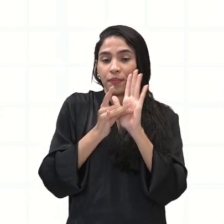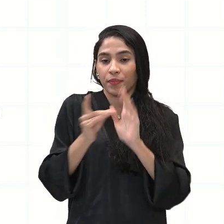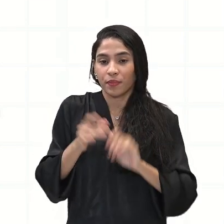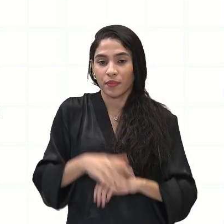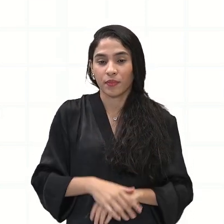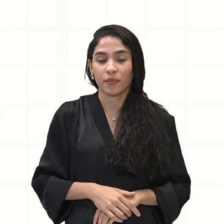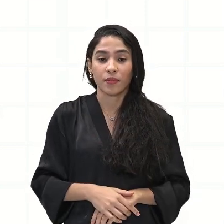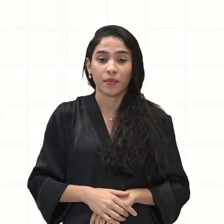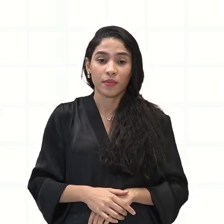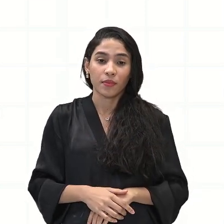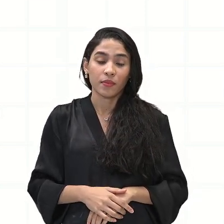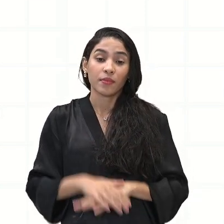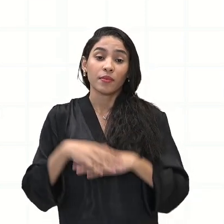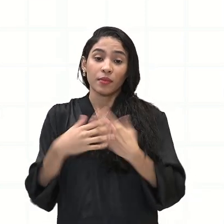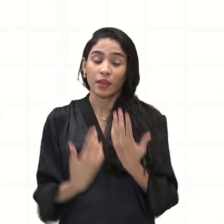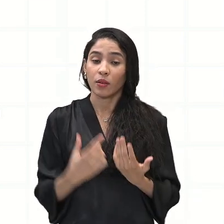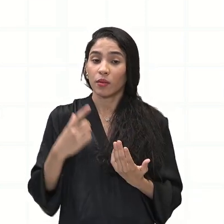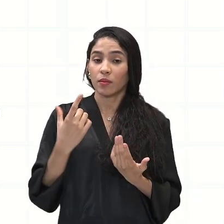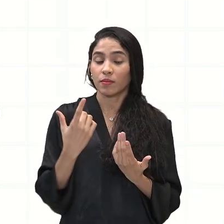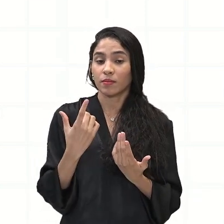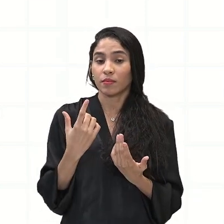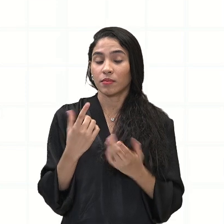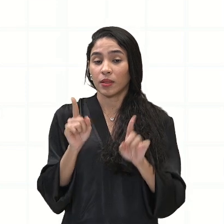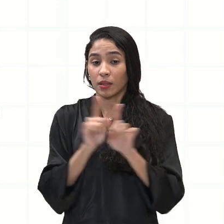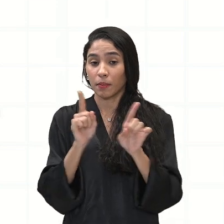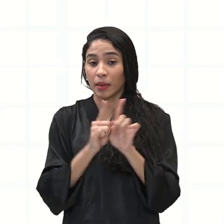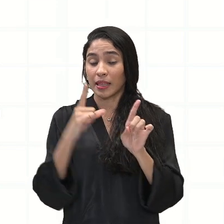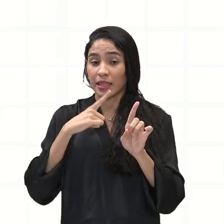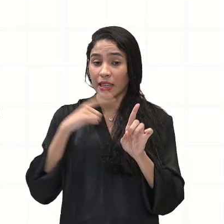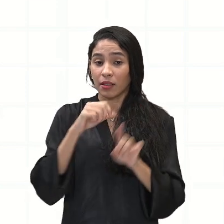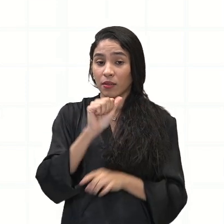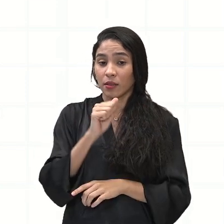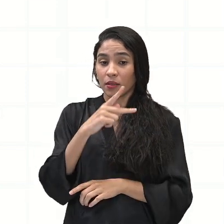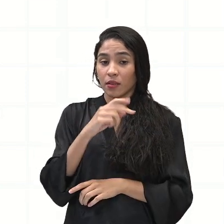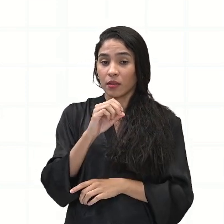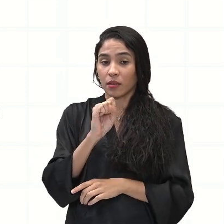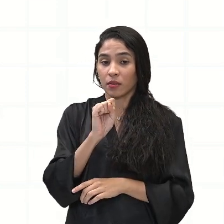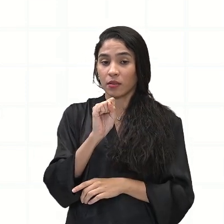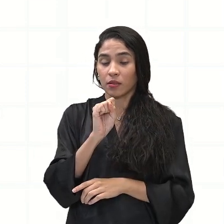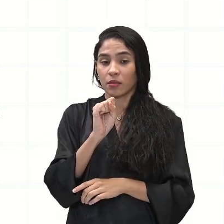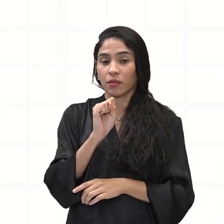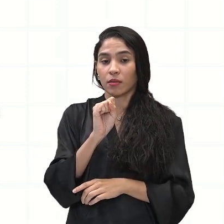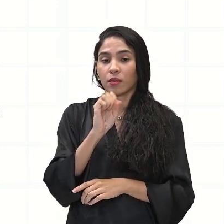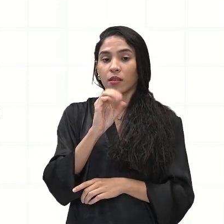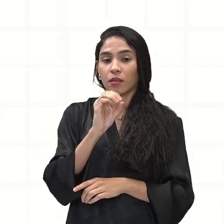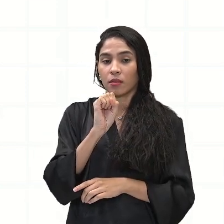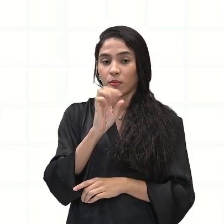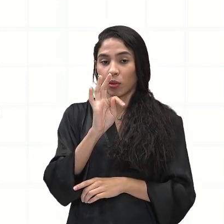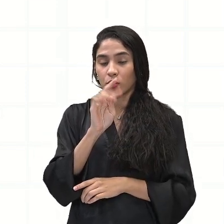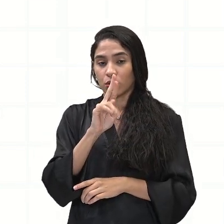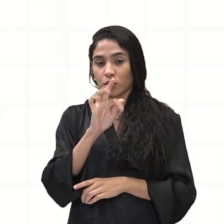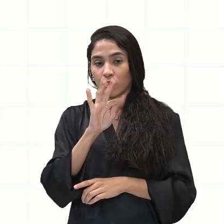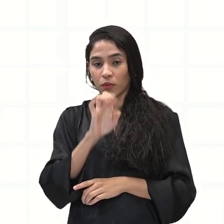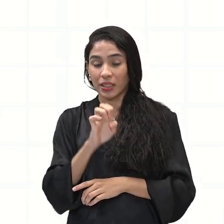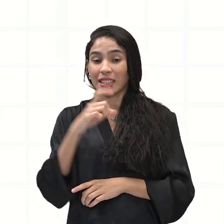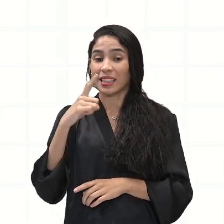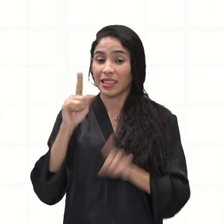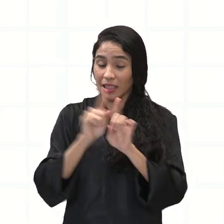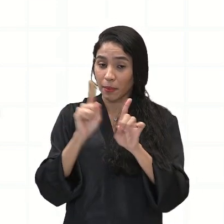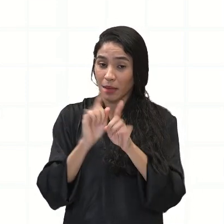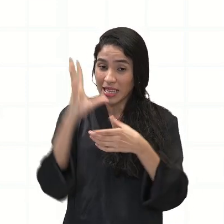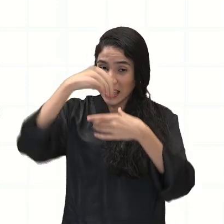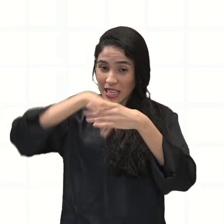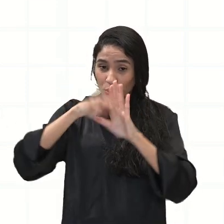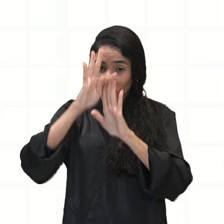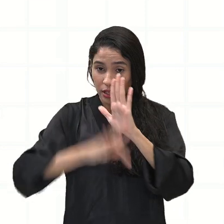além da figura de linguagem do apóstrofe, nós também temos a